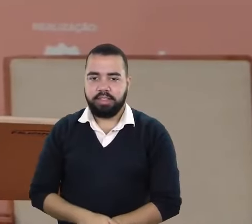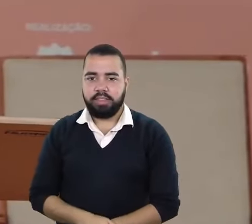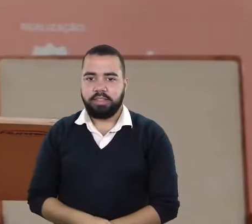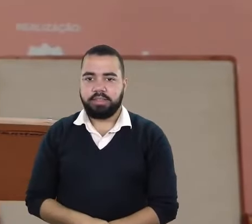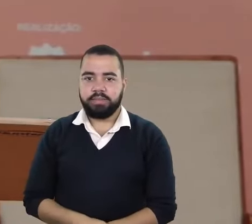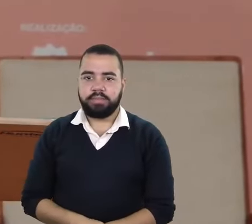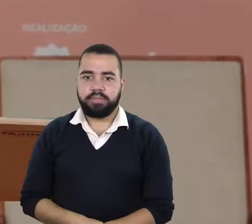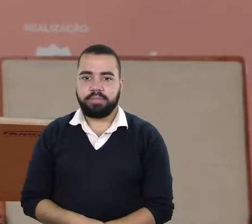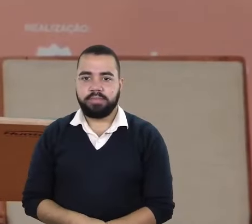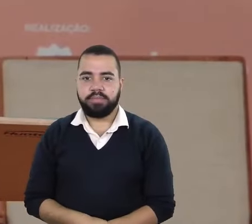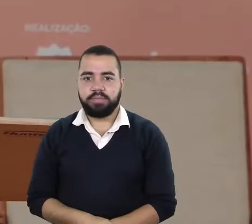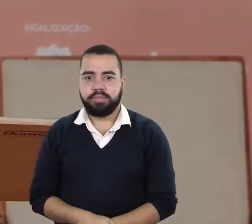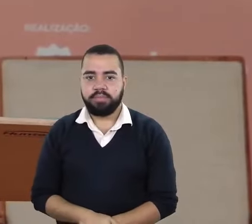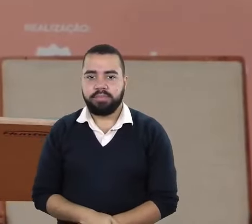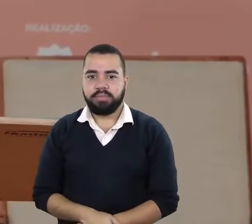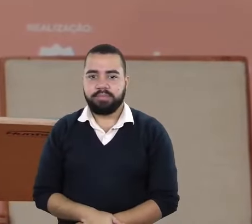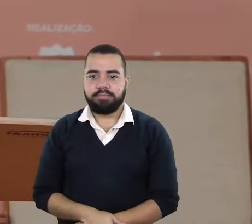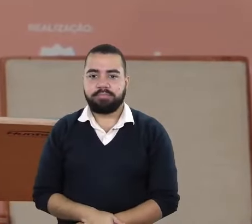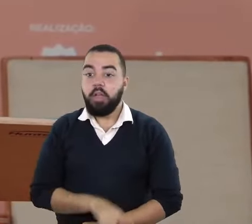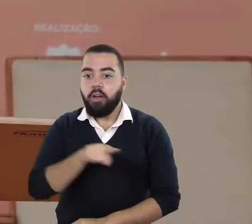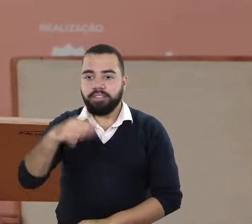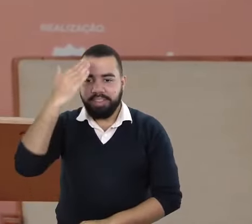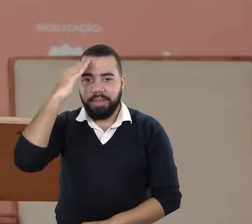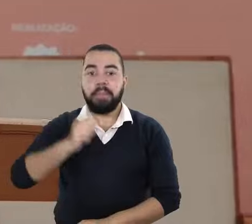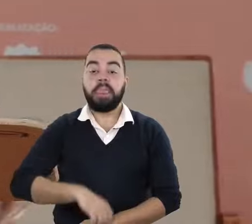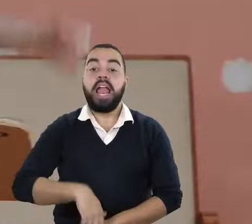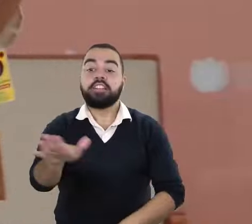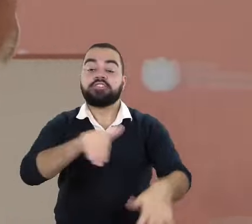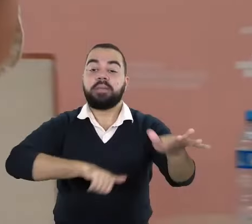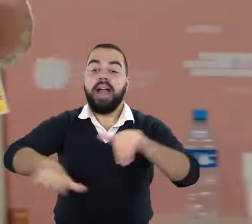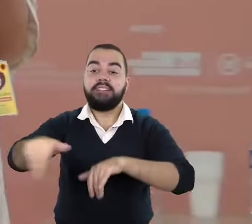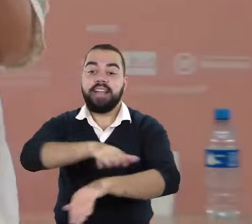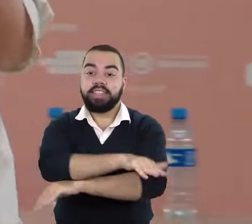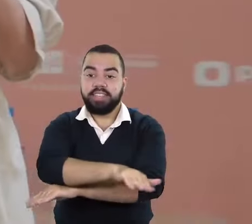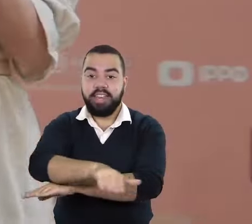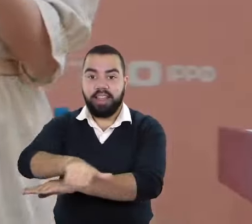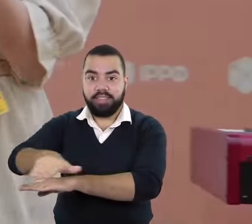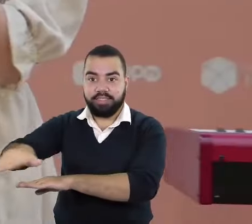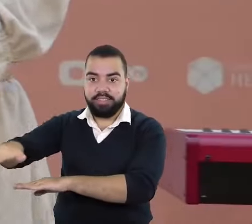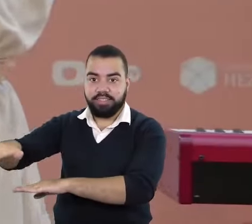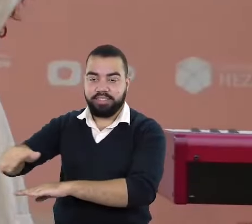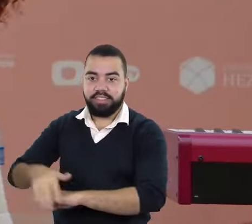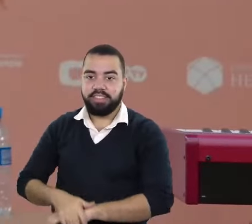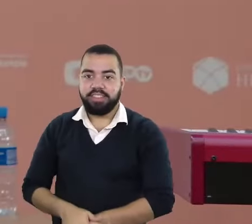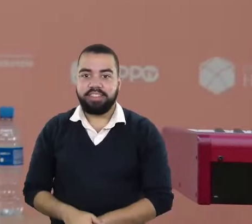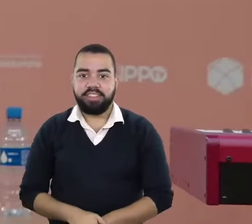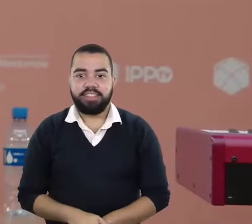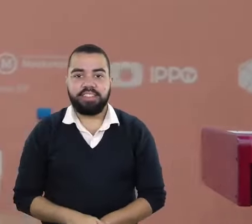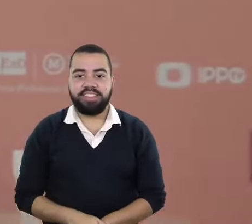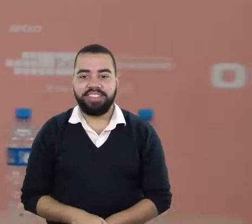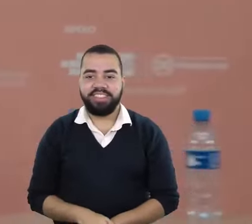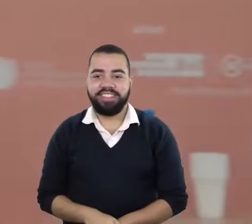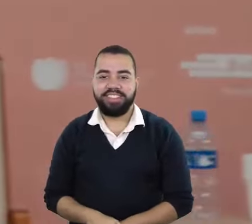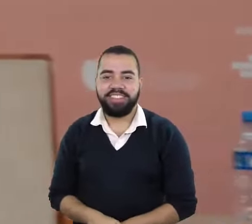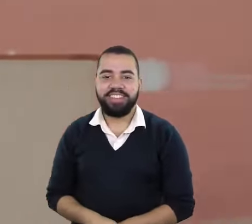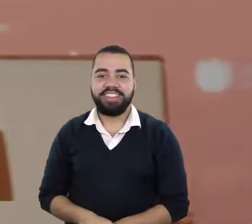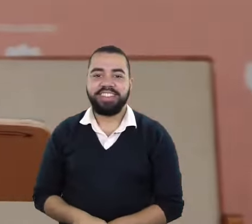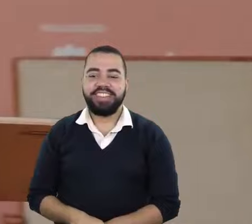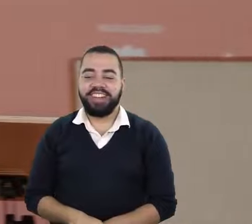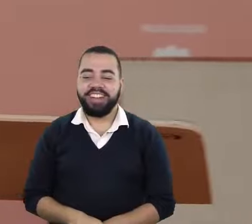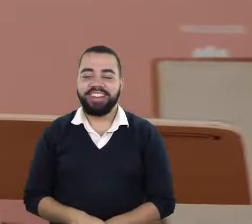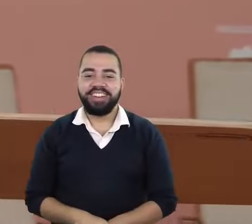Crow falou que não era pra eu falar isso. Agora eu vou falar, vocês querem saber o final, né? Ai, gente, é minha mãe, é que eu chamo ela de Crow. Aí, eu subia